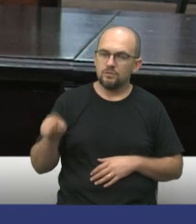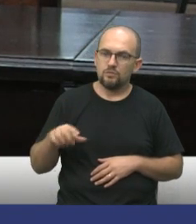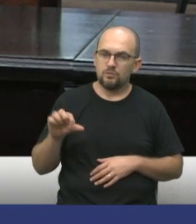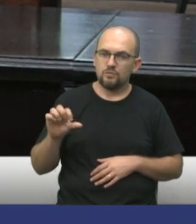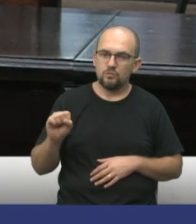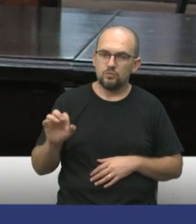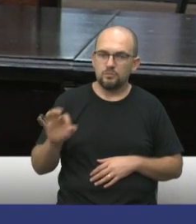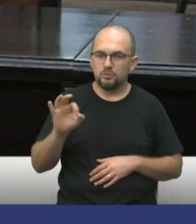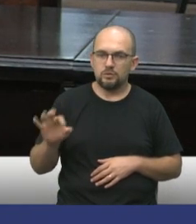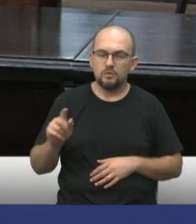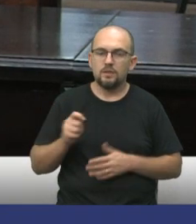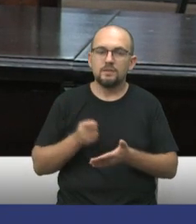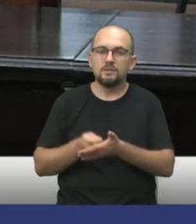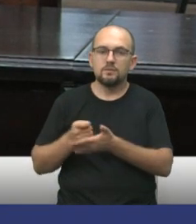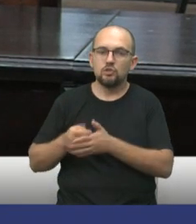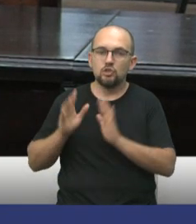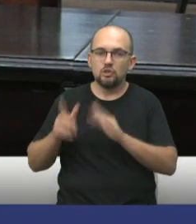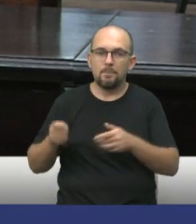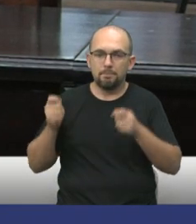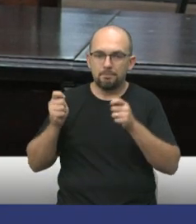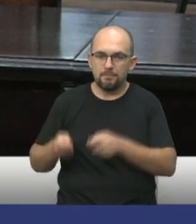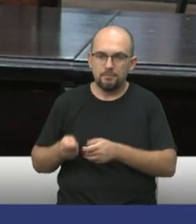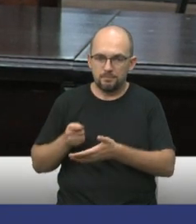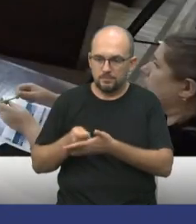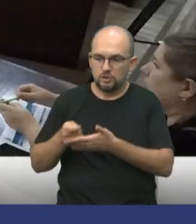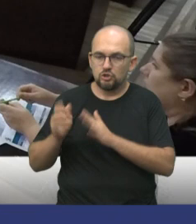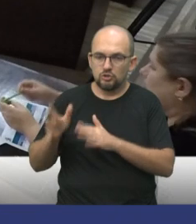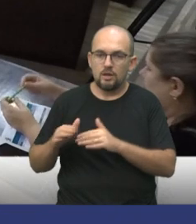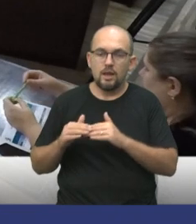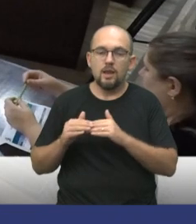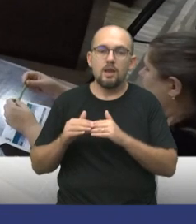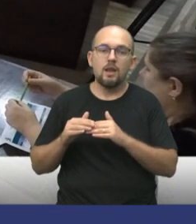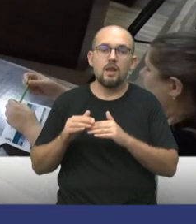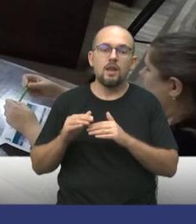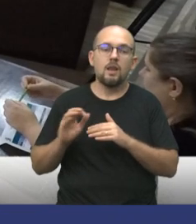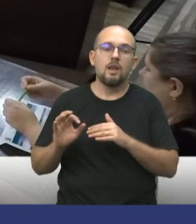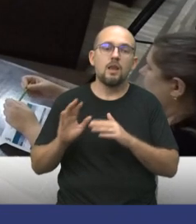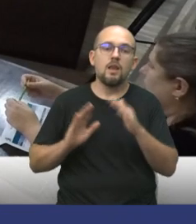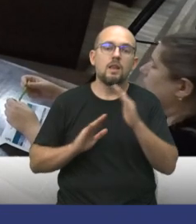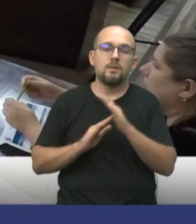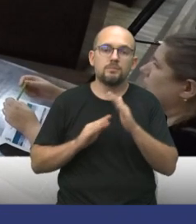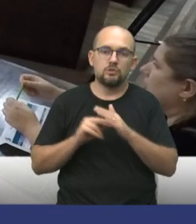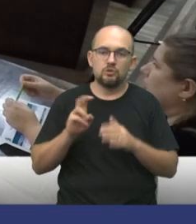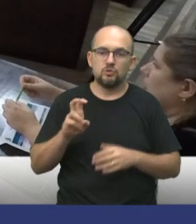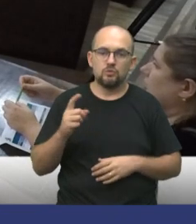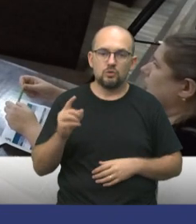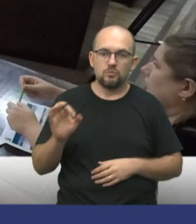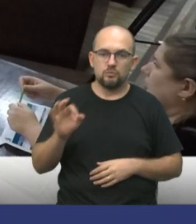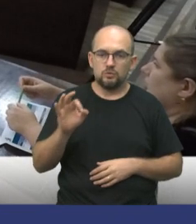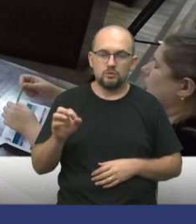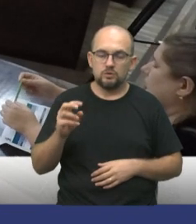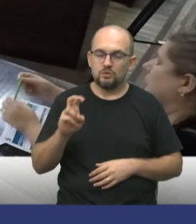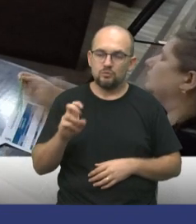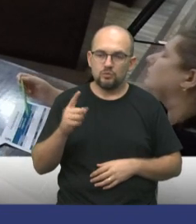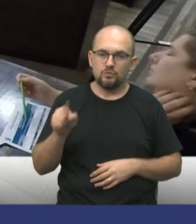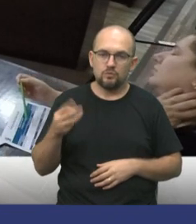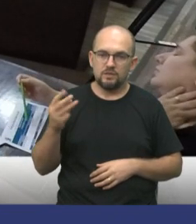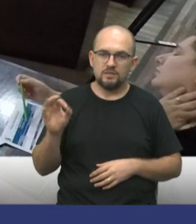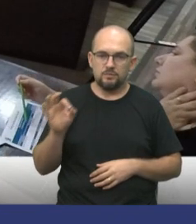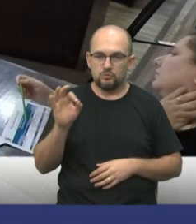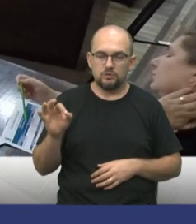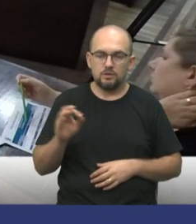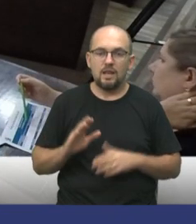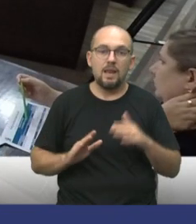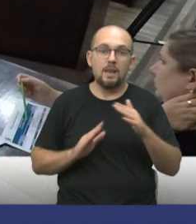35,98% de despesa liquidada para um limite prudencial de 51%, 51,30%, né? E um